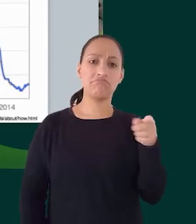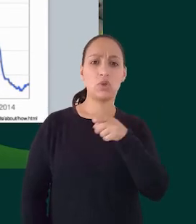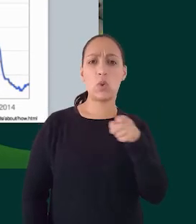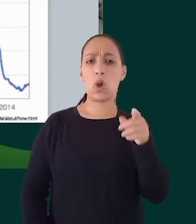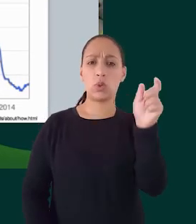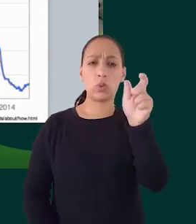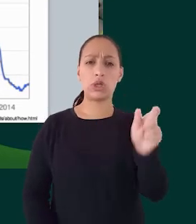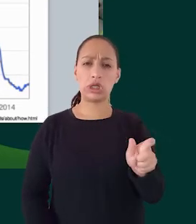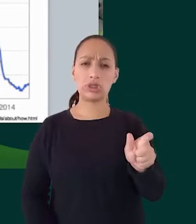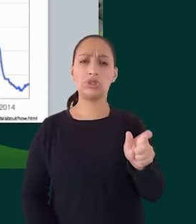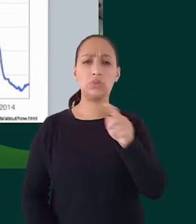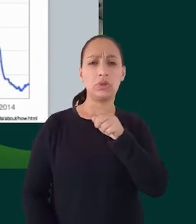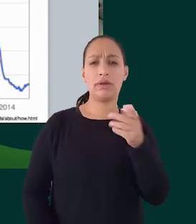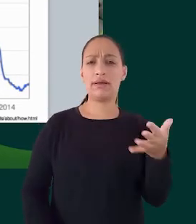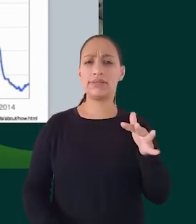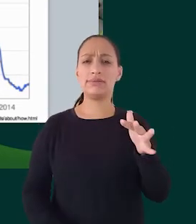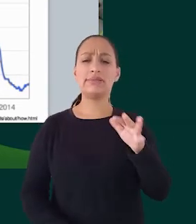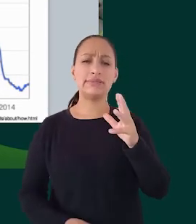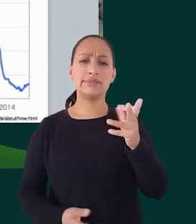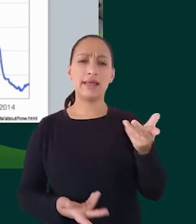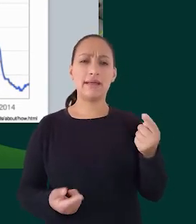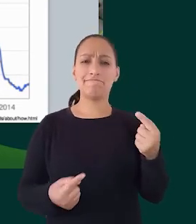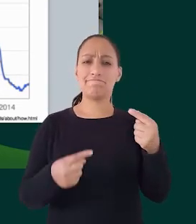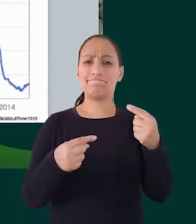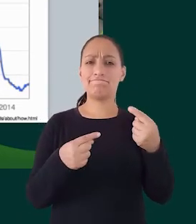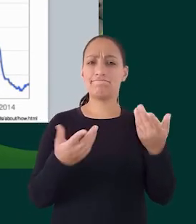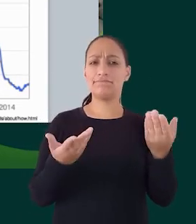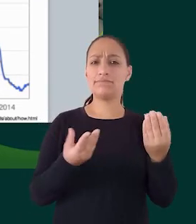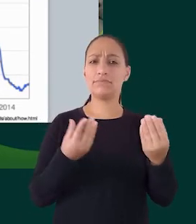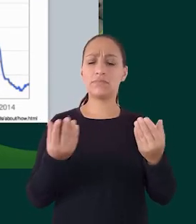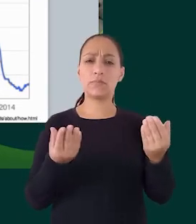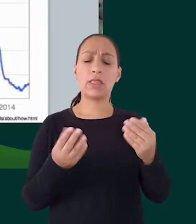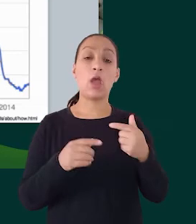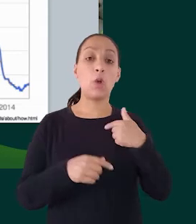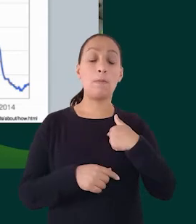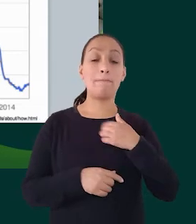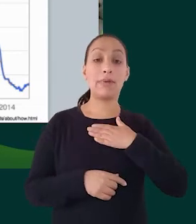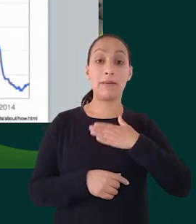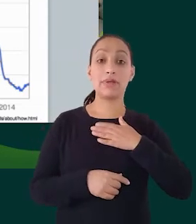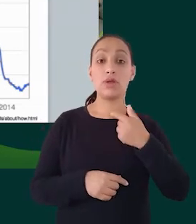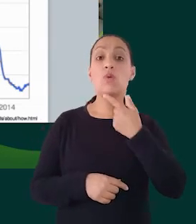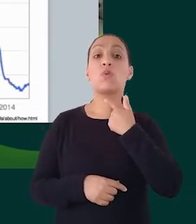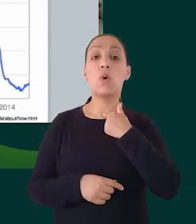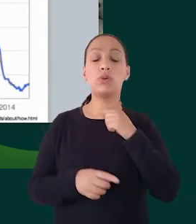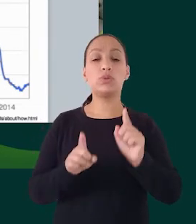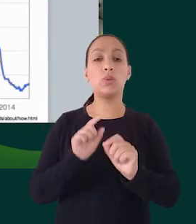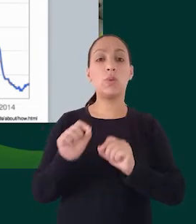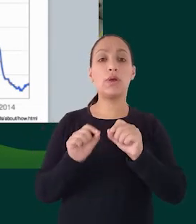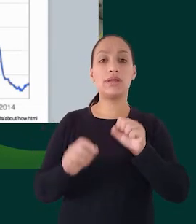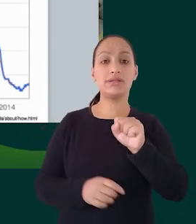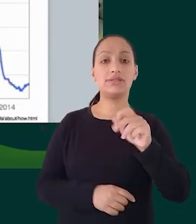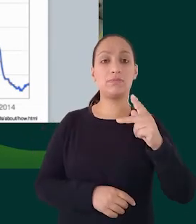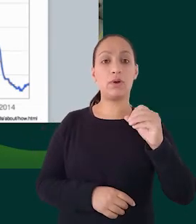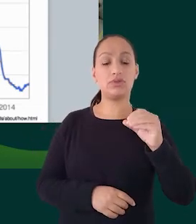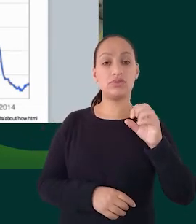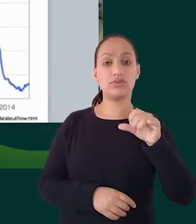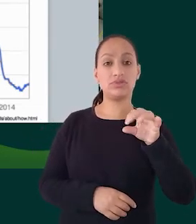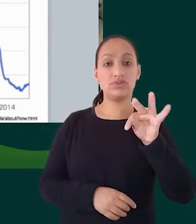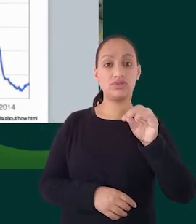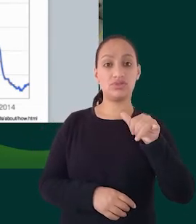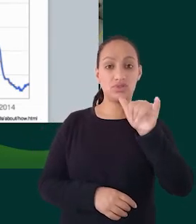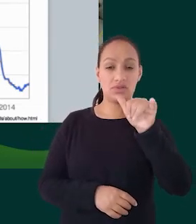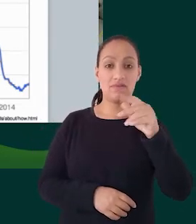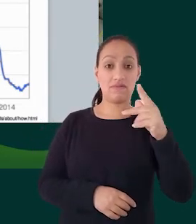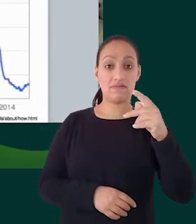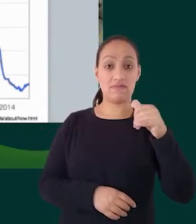da Spotify. O da Netflix acaba não funcionando muito bem para mim, porque eu não avalio, eu acabo esquecendo de avaliar os filmes que eu vejo.